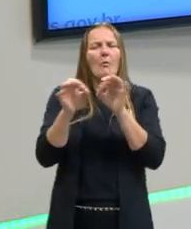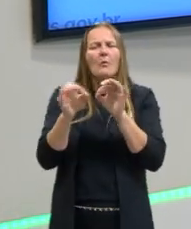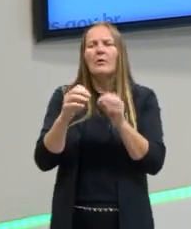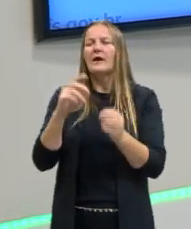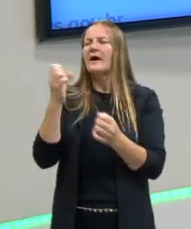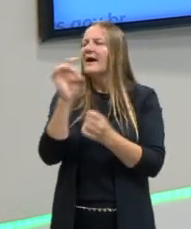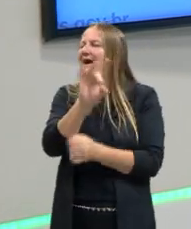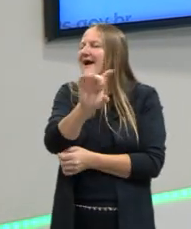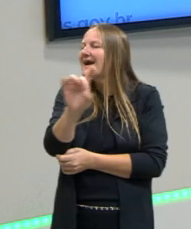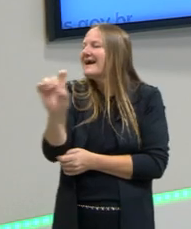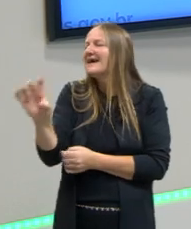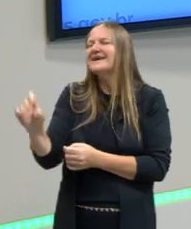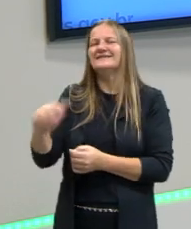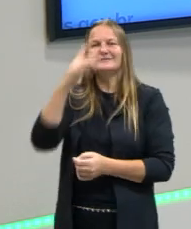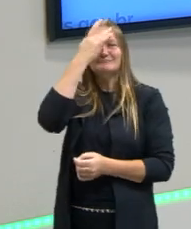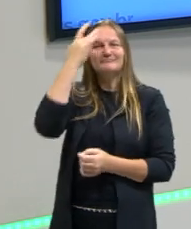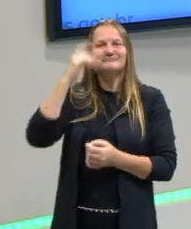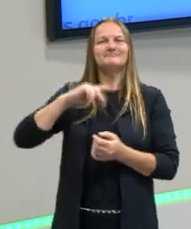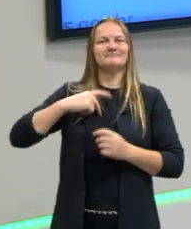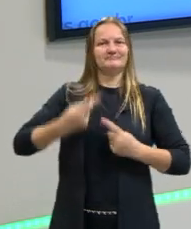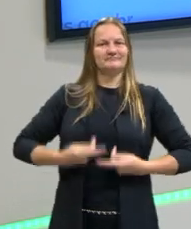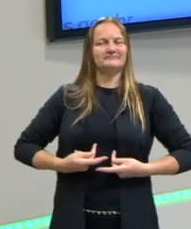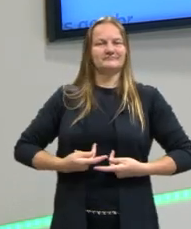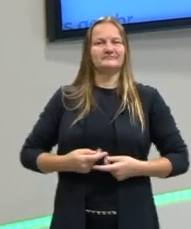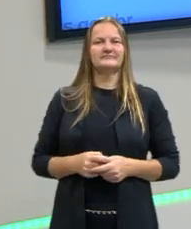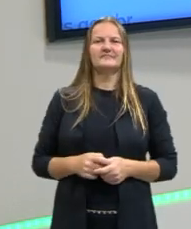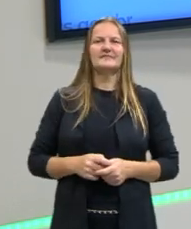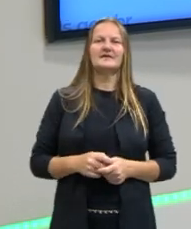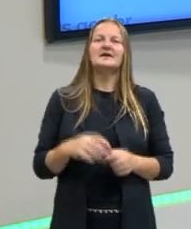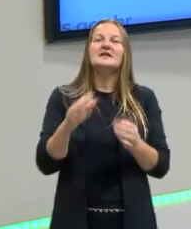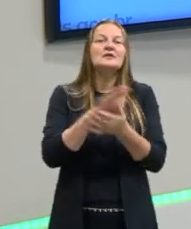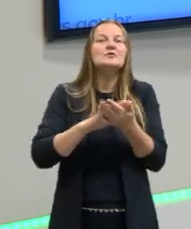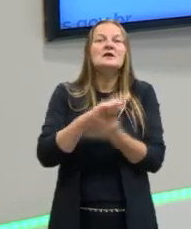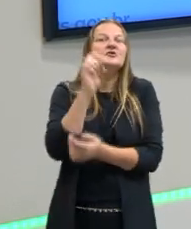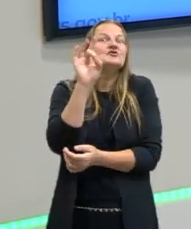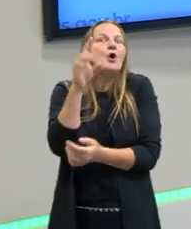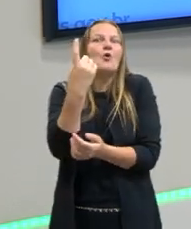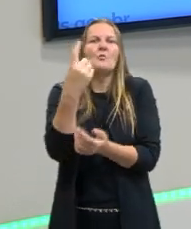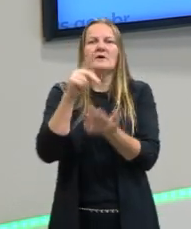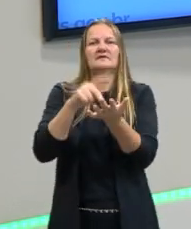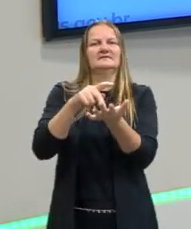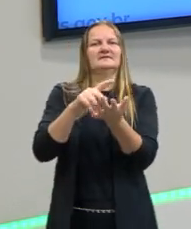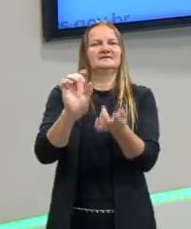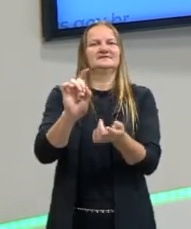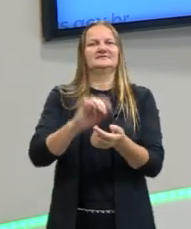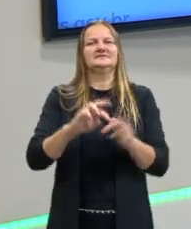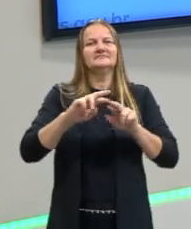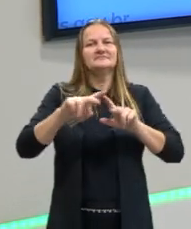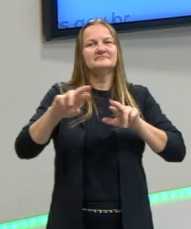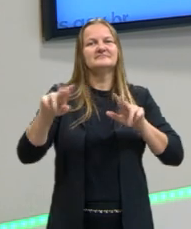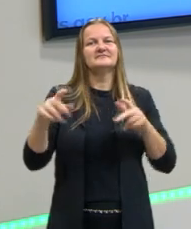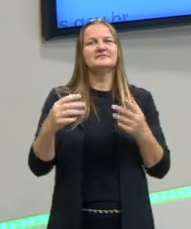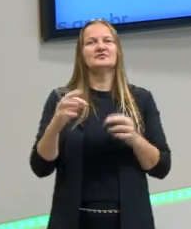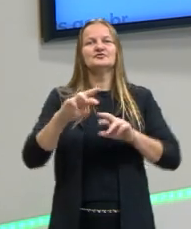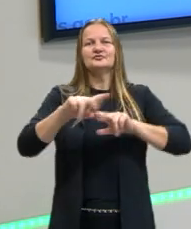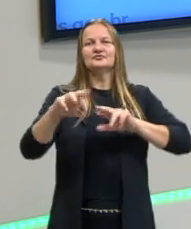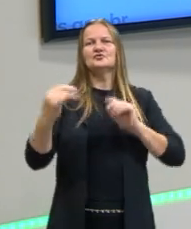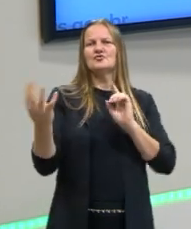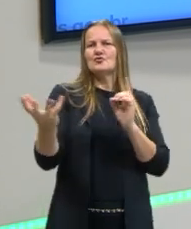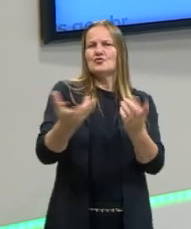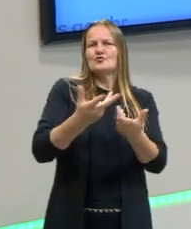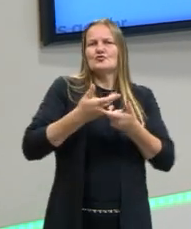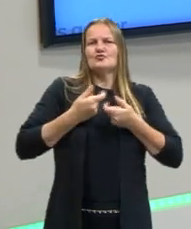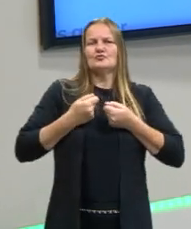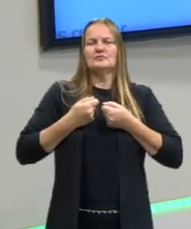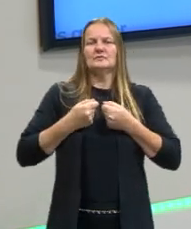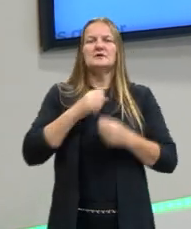daquilo que era necessário naquele momento na discussão não existe uma verdade mas sim é se essa arte da retórica